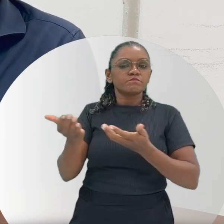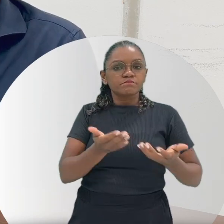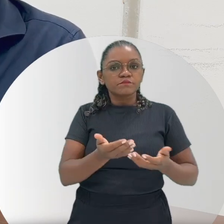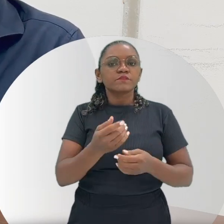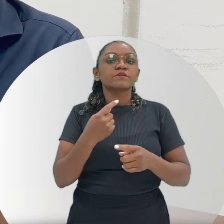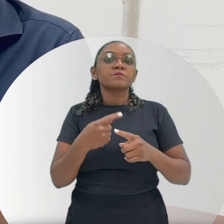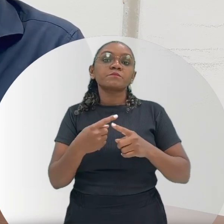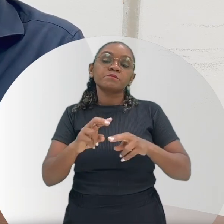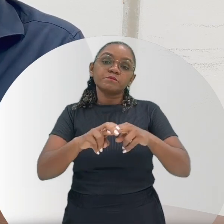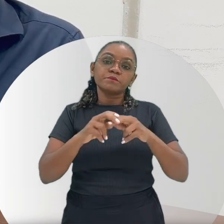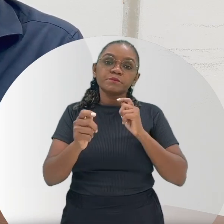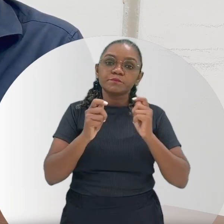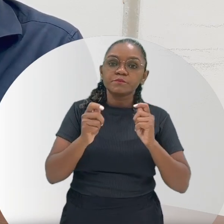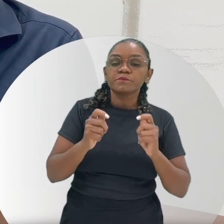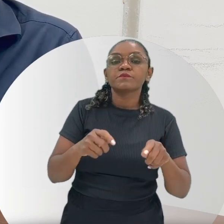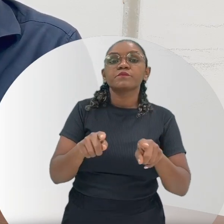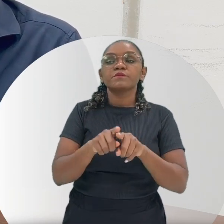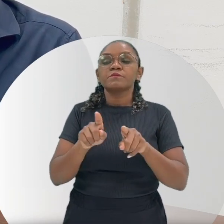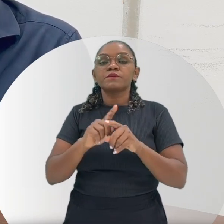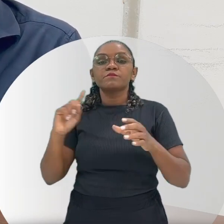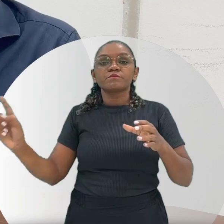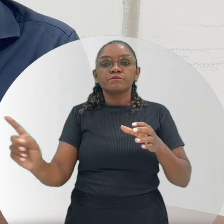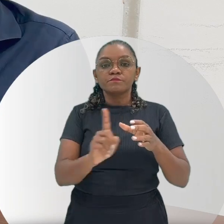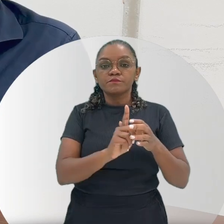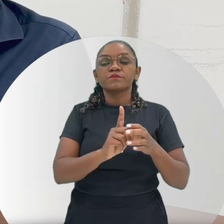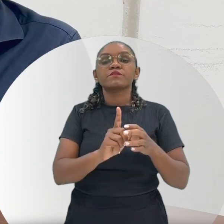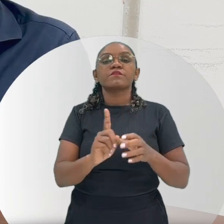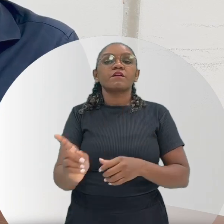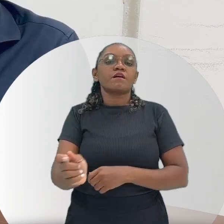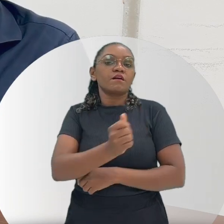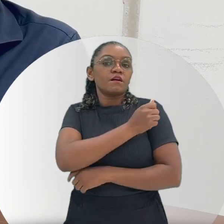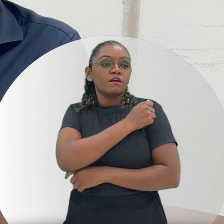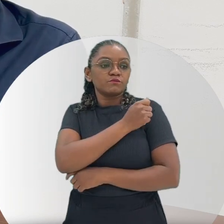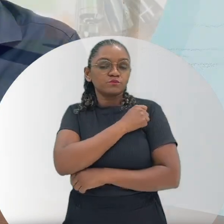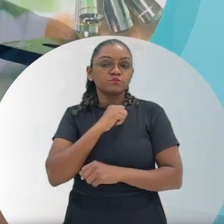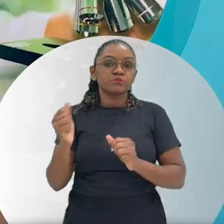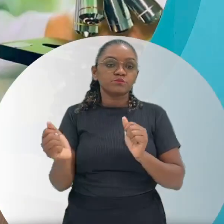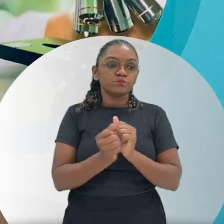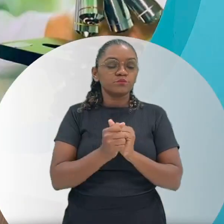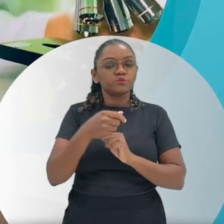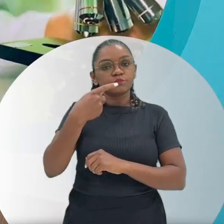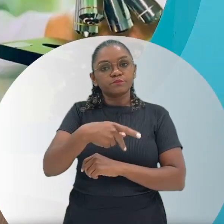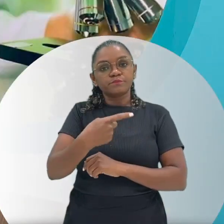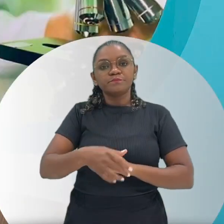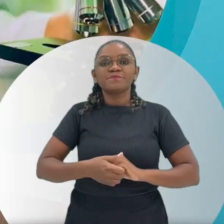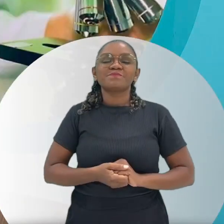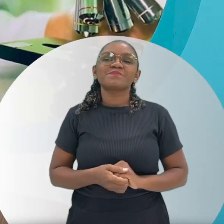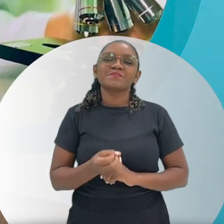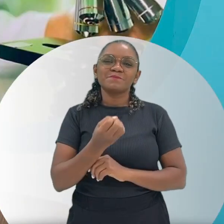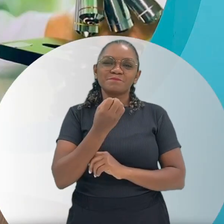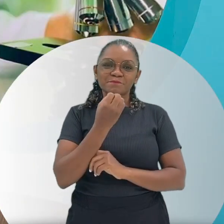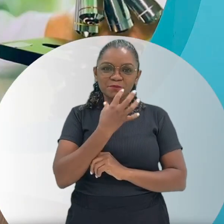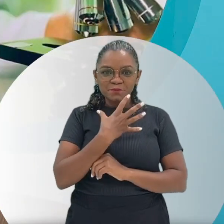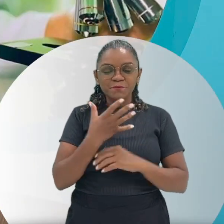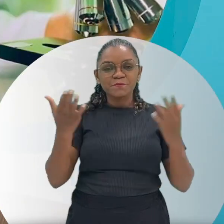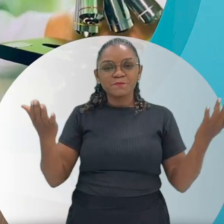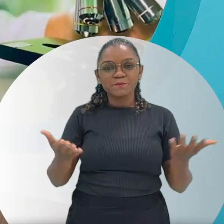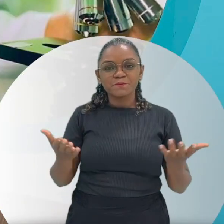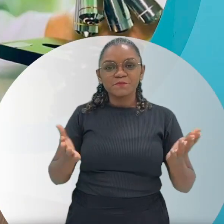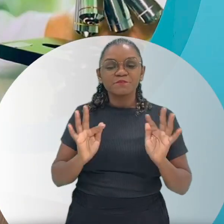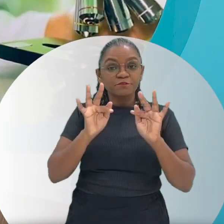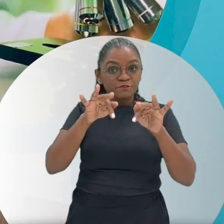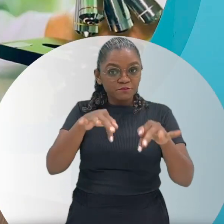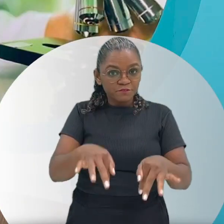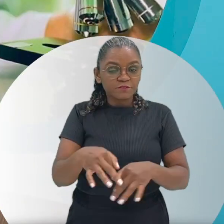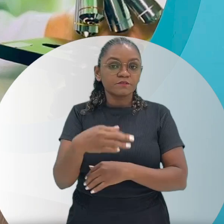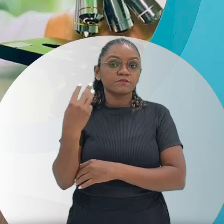essa inserção desses nossos alunos e alunas aqui conosco. Fechamos o nosso segundo bloco e vamos para o